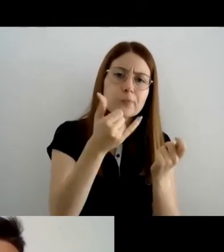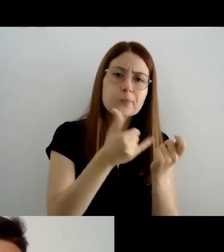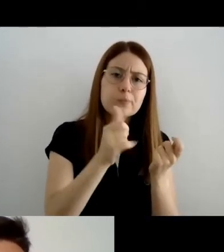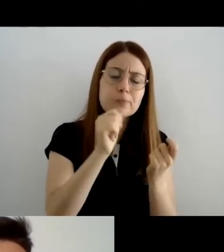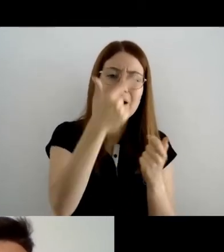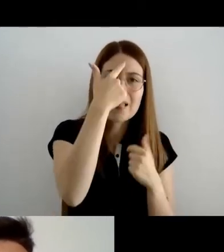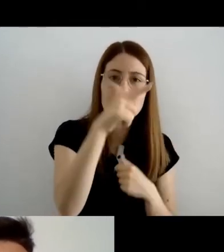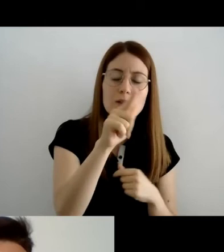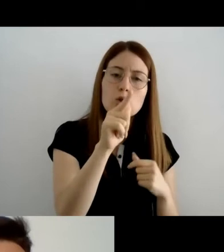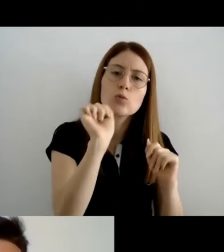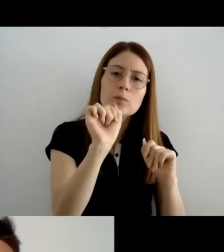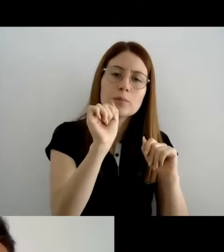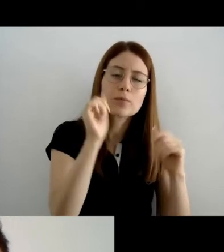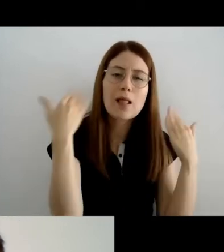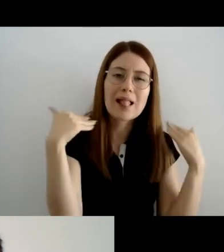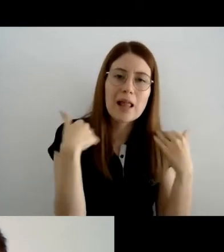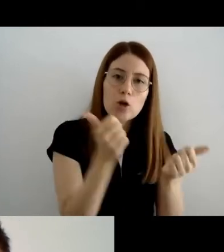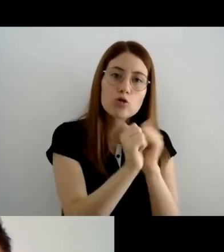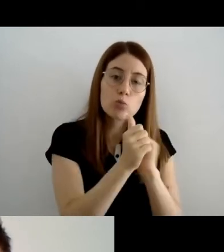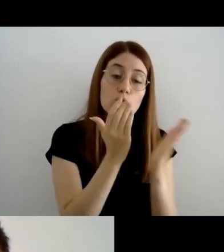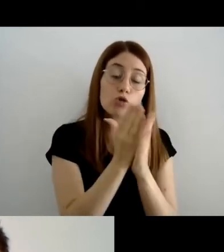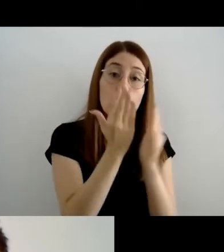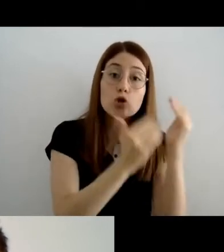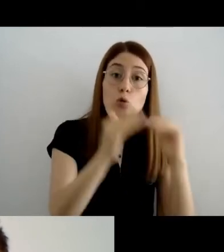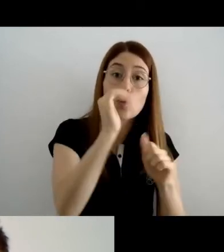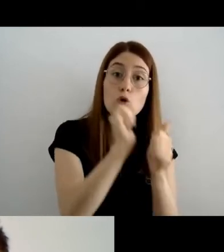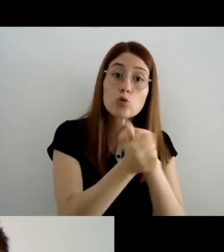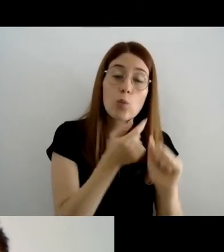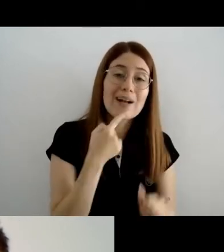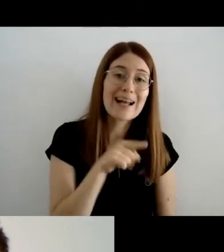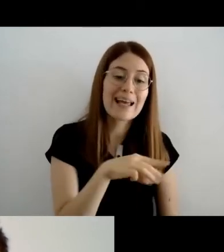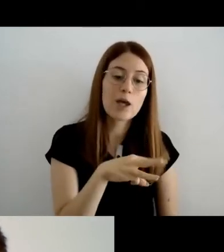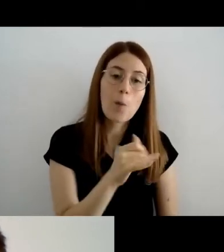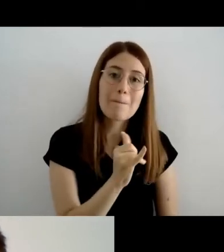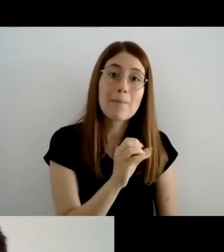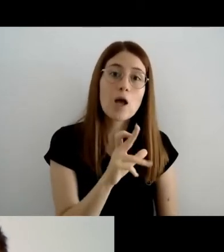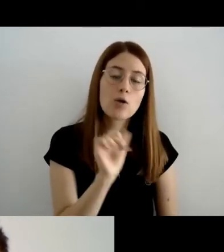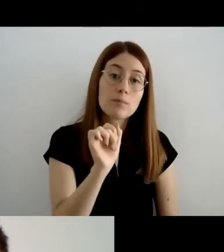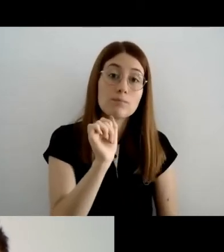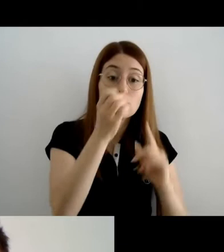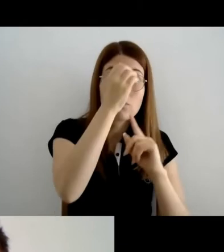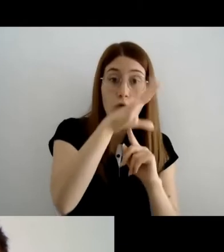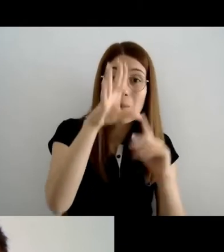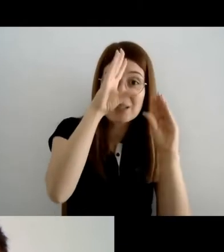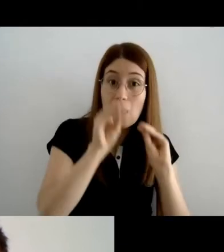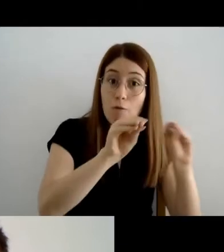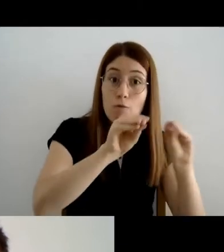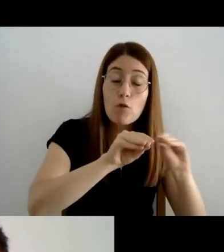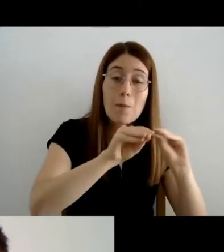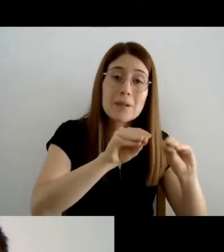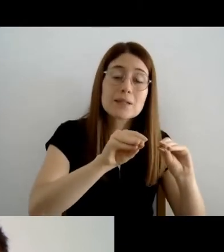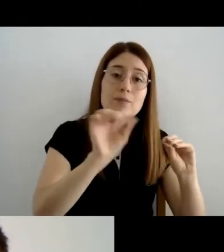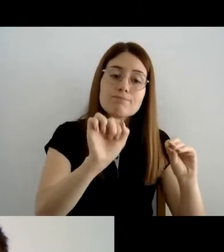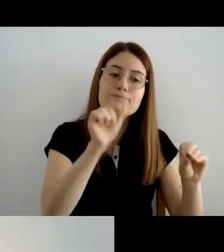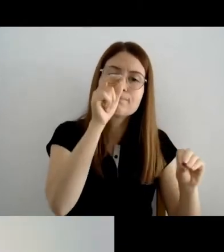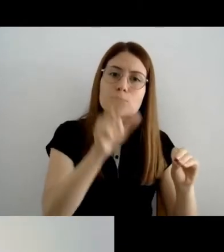treino desportivo da Escola Superior de Desporto de Rio Maior e, portanto, na formação, também na área da formação de